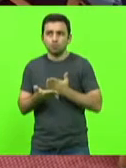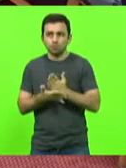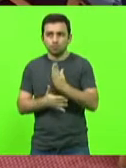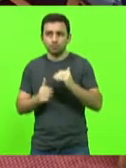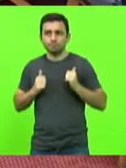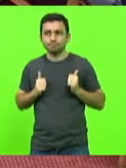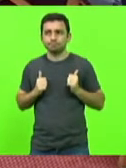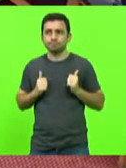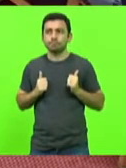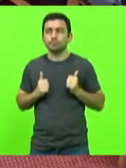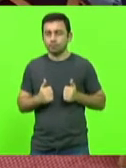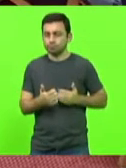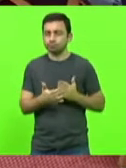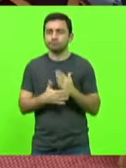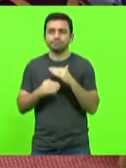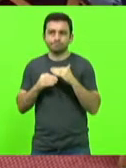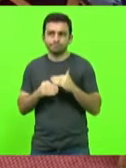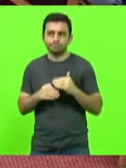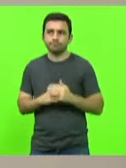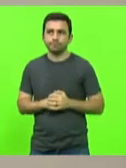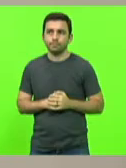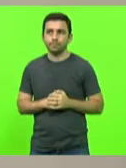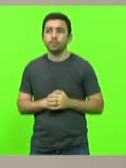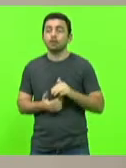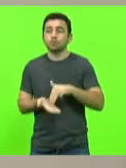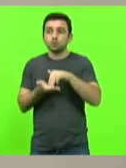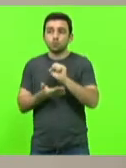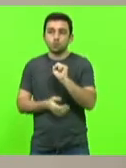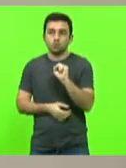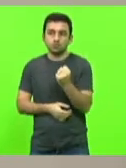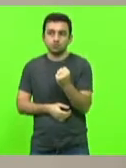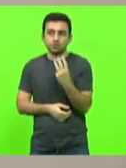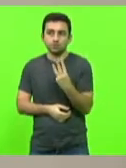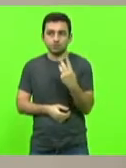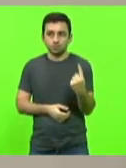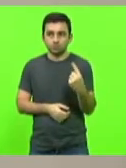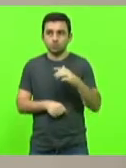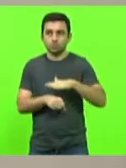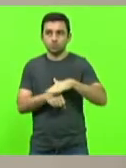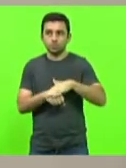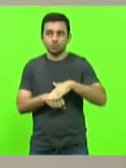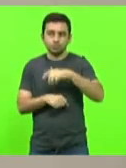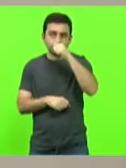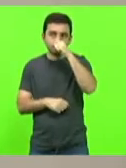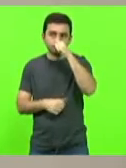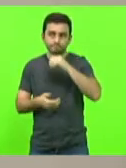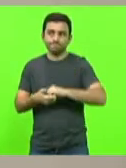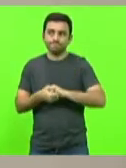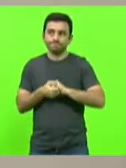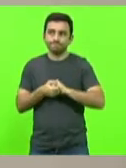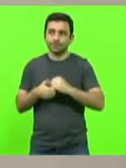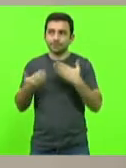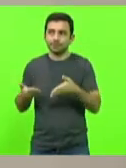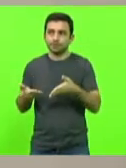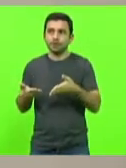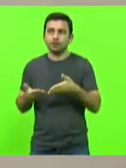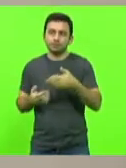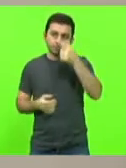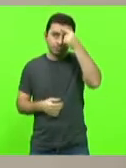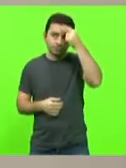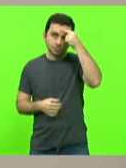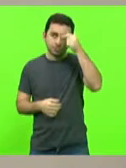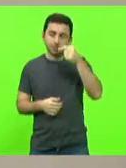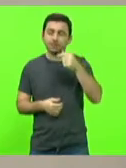encontram. Aprovado por unanimidade. Moção 831, autor deputado João Amin, cumprimentando a Universidade do Vale do Itajaí